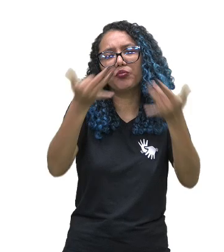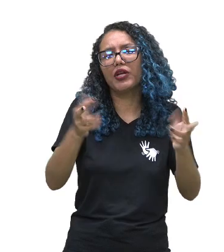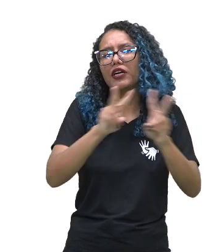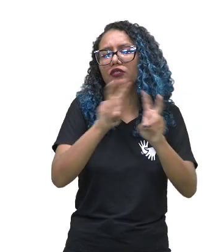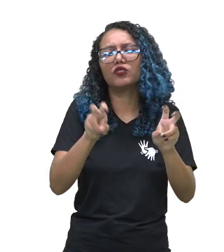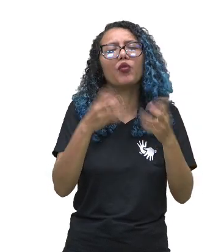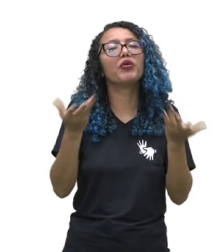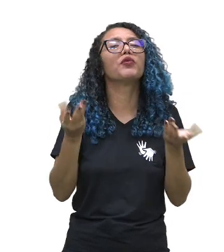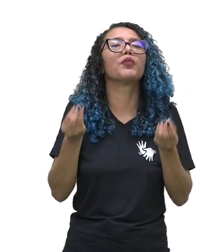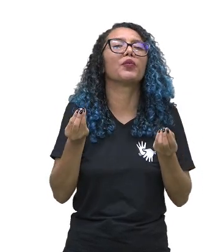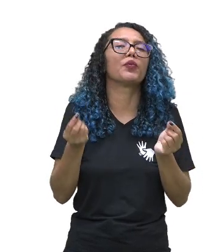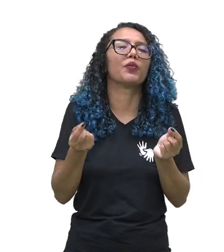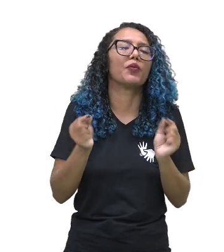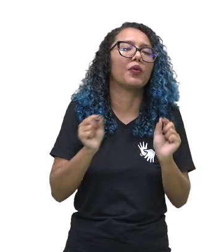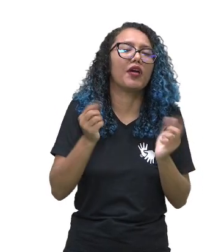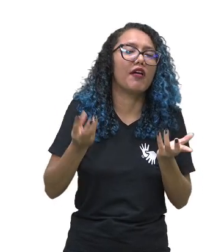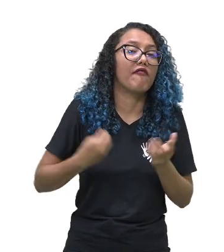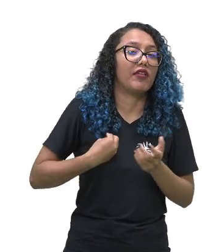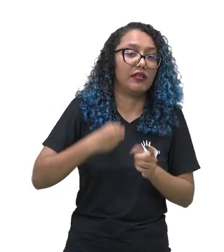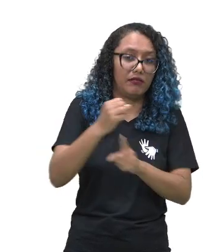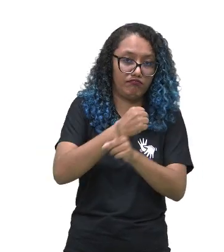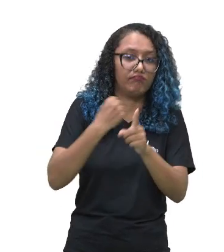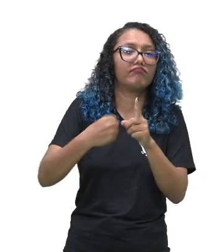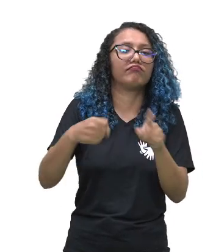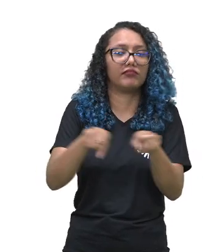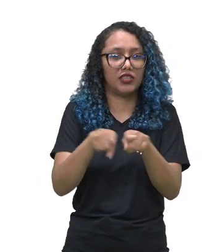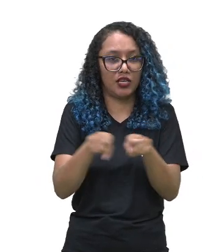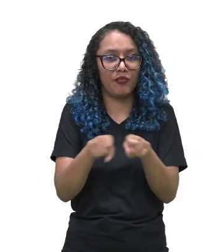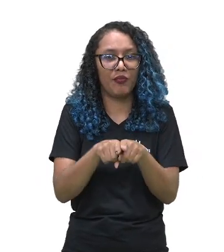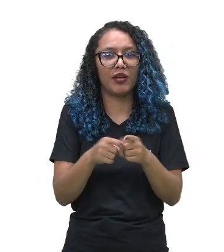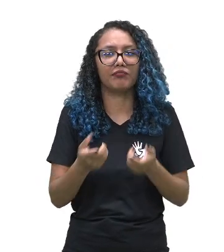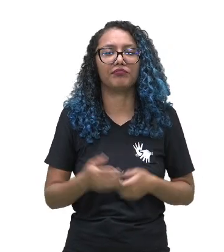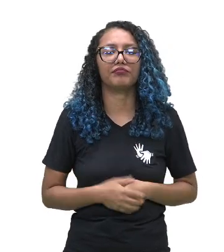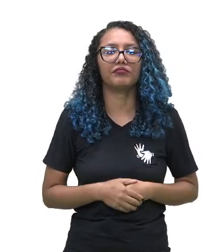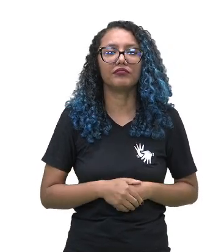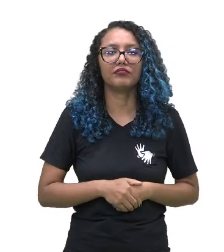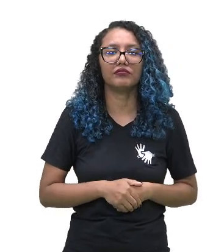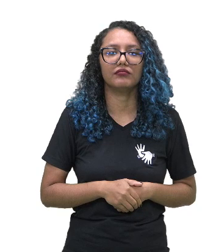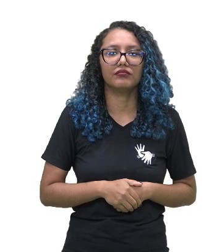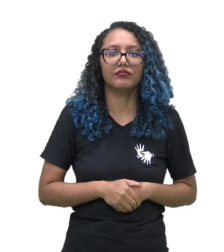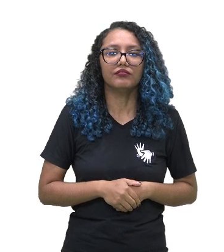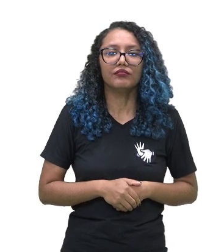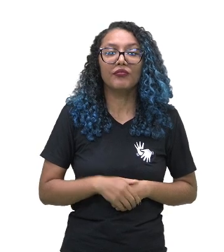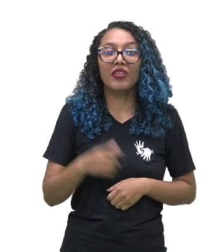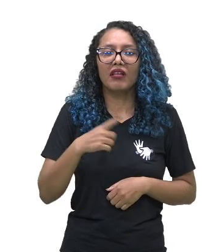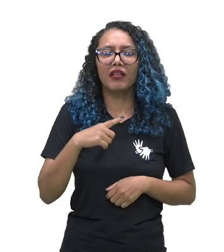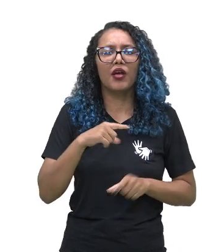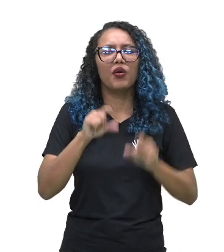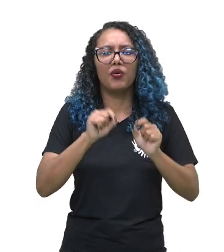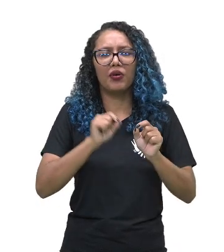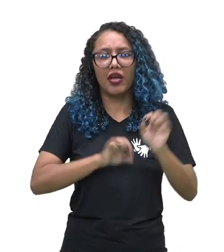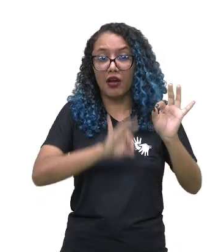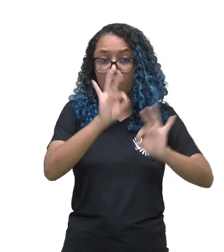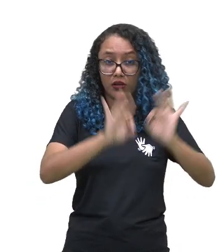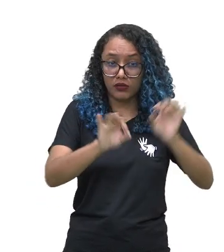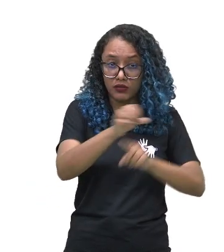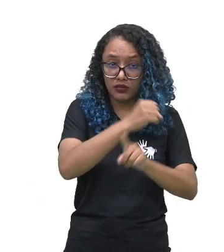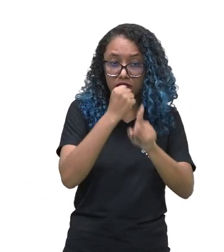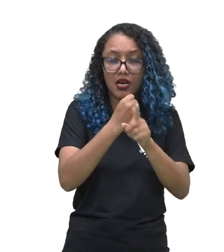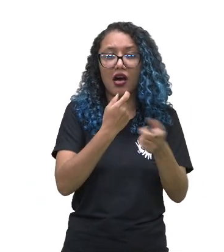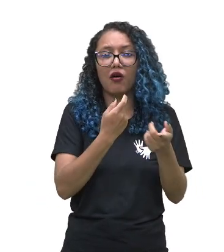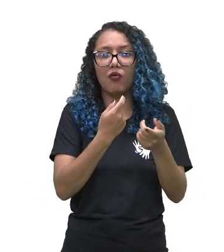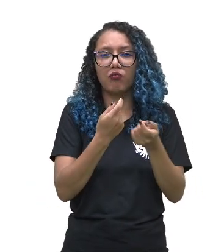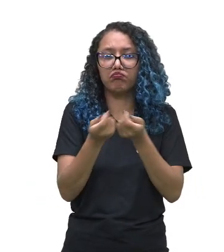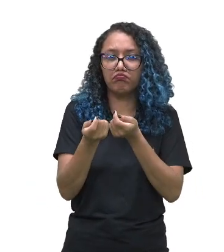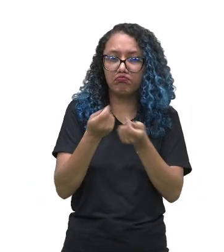social. E essa parte do livro compreende os seguintes capítulos: organização social,